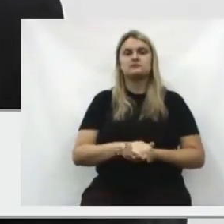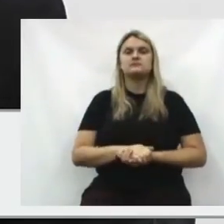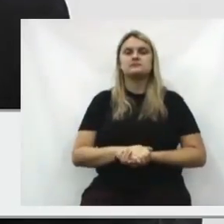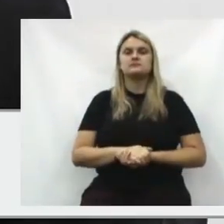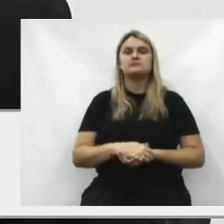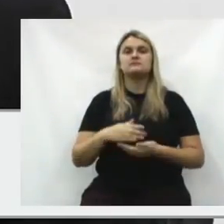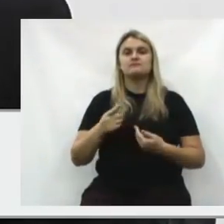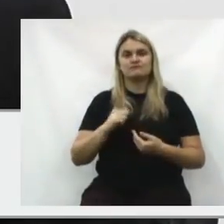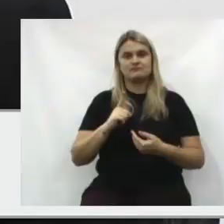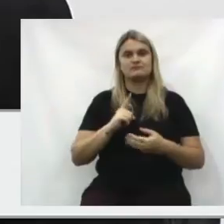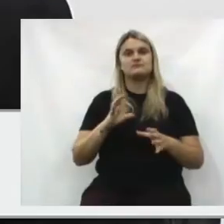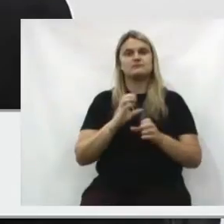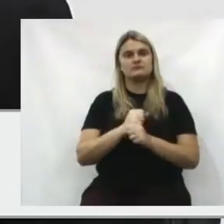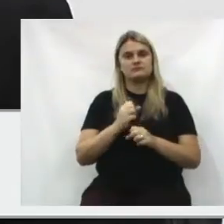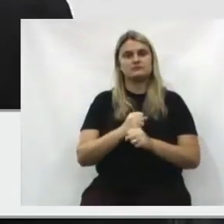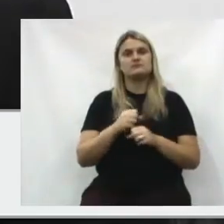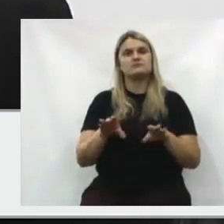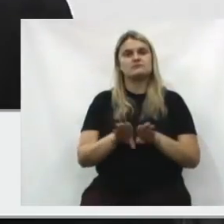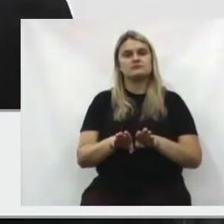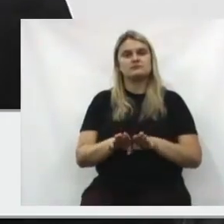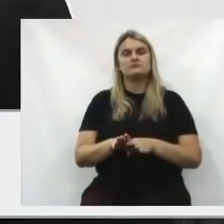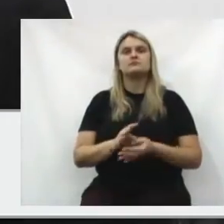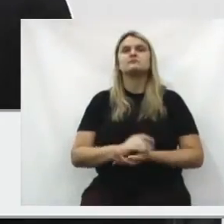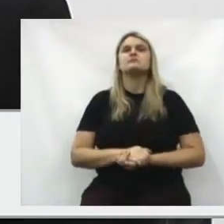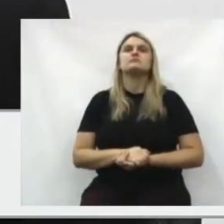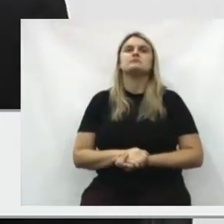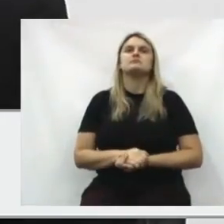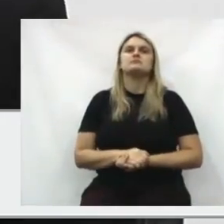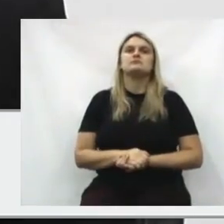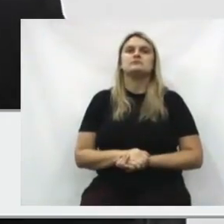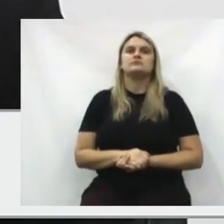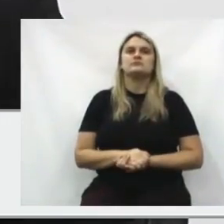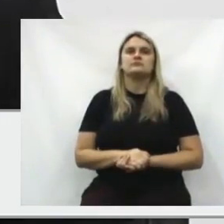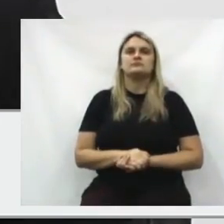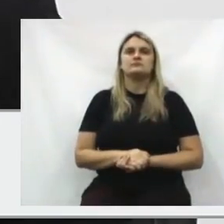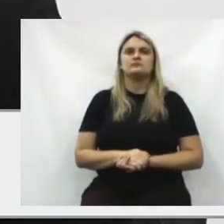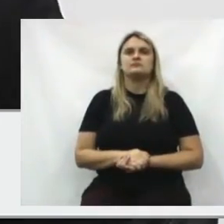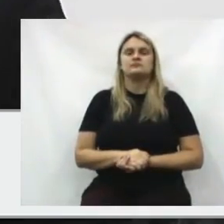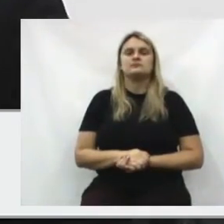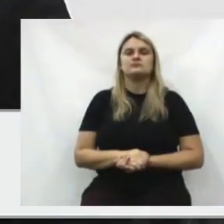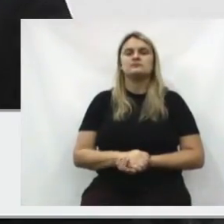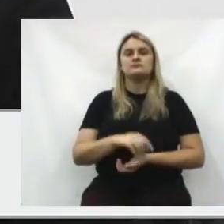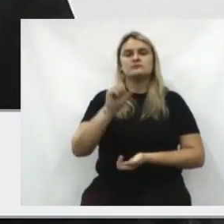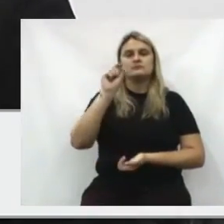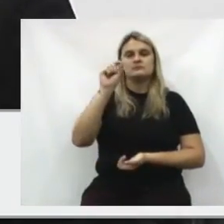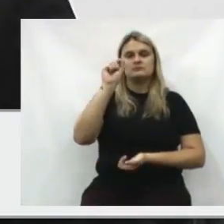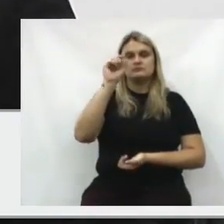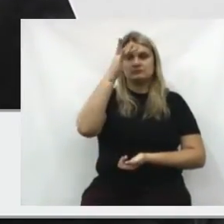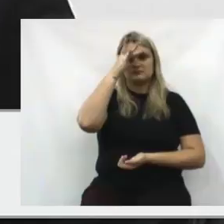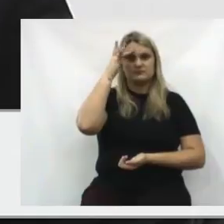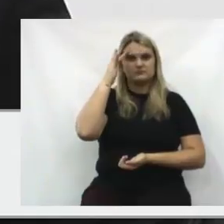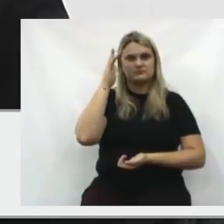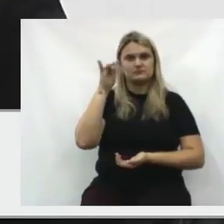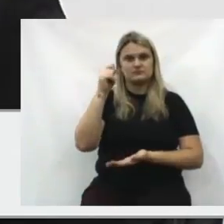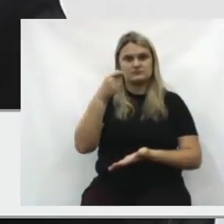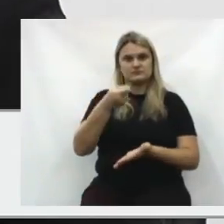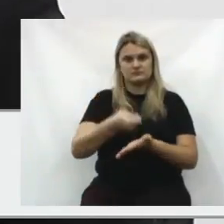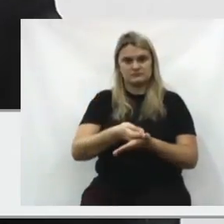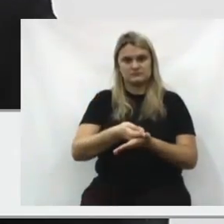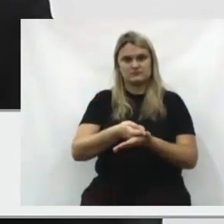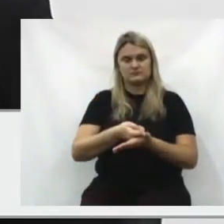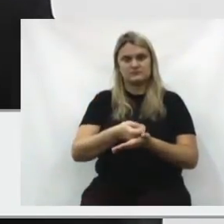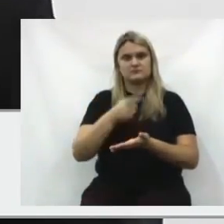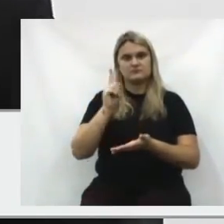né? Isso acaba computando, né, como os super salários. E quem vai